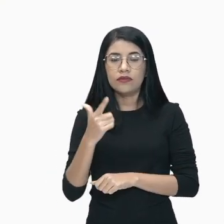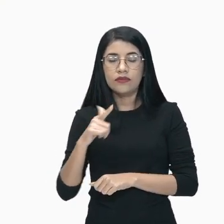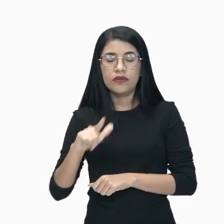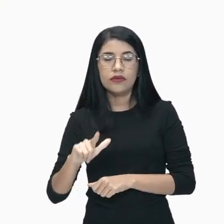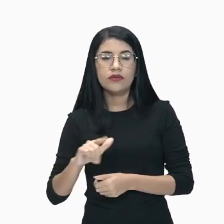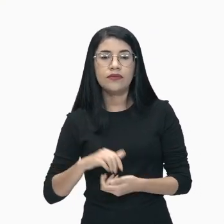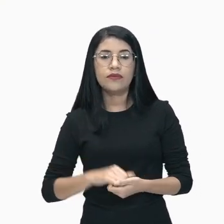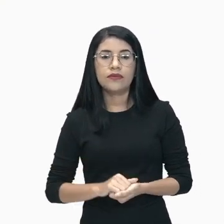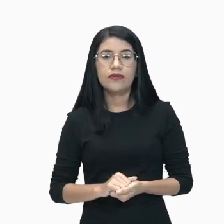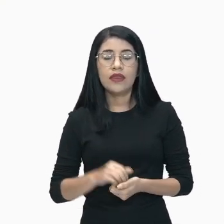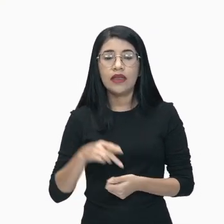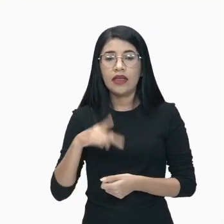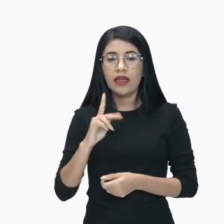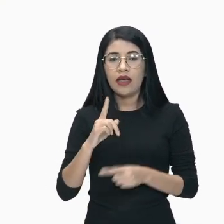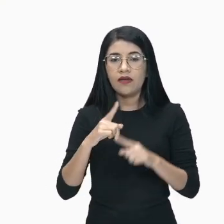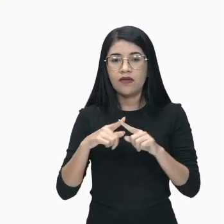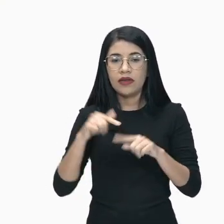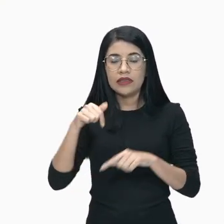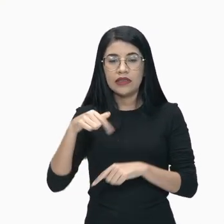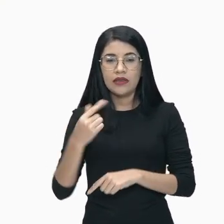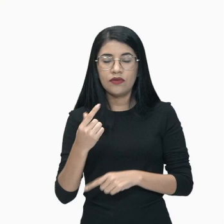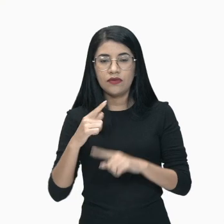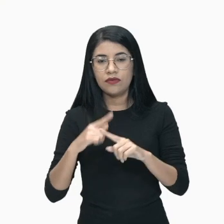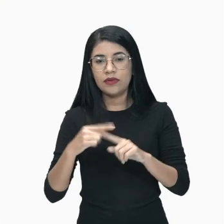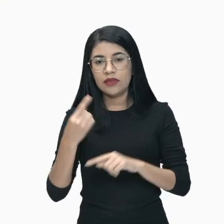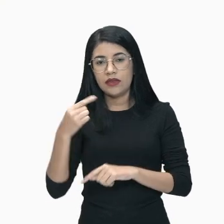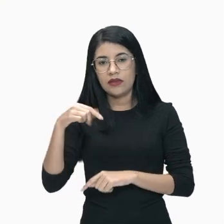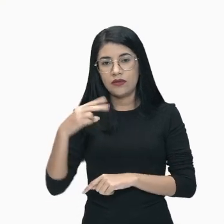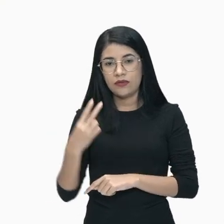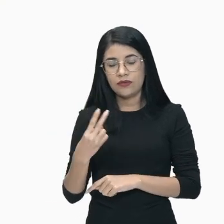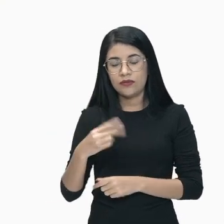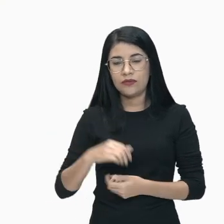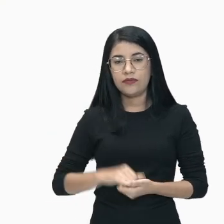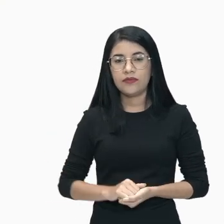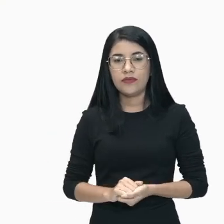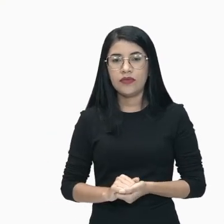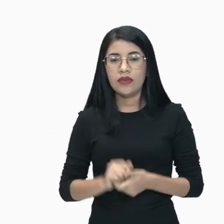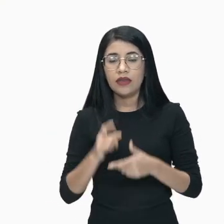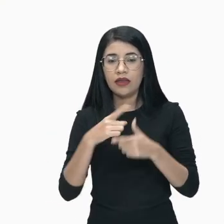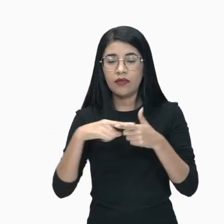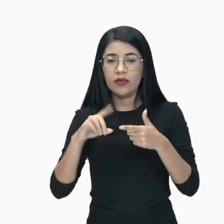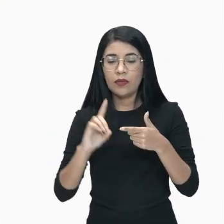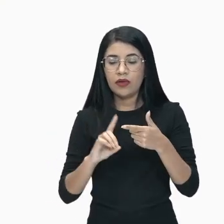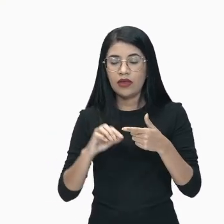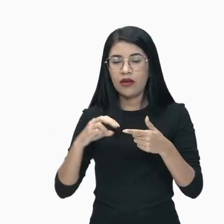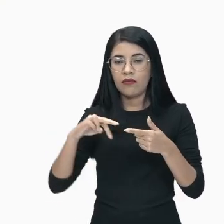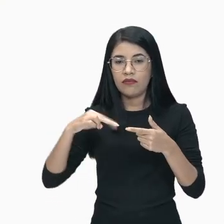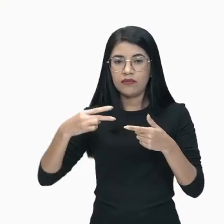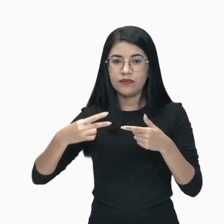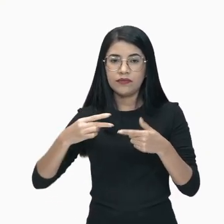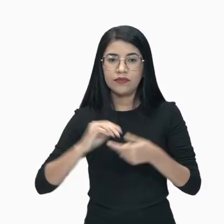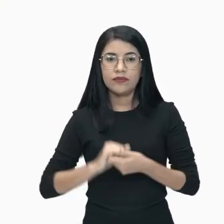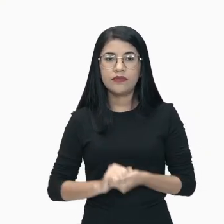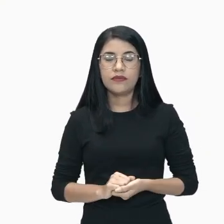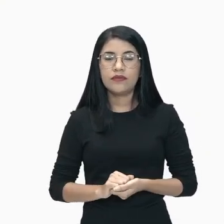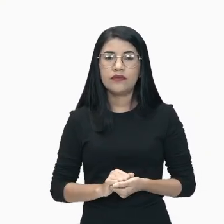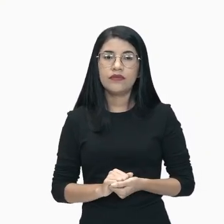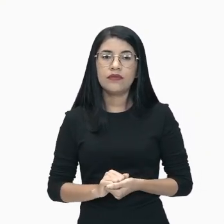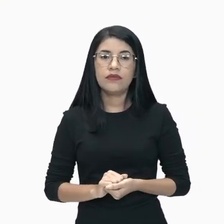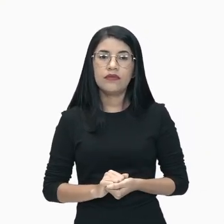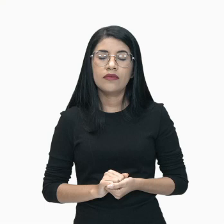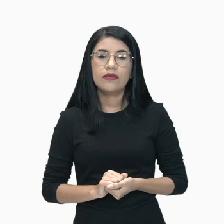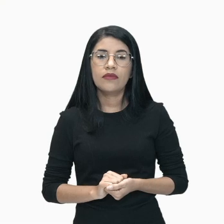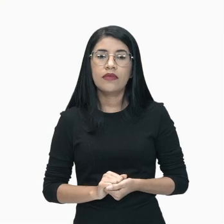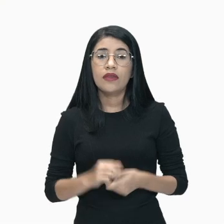K, Q1 vezes Q2, dividido por D ao quadrado. É o